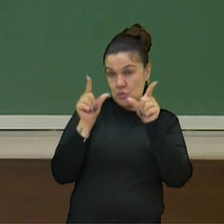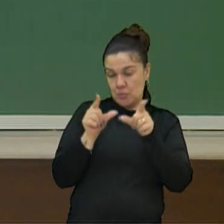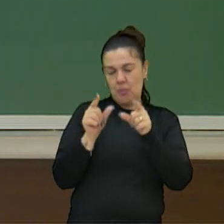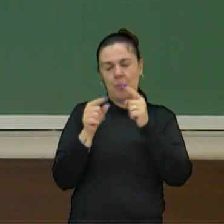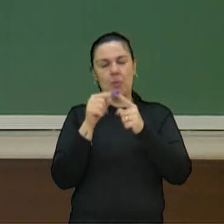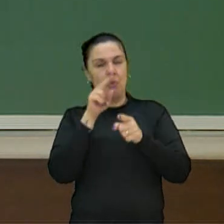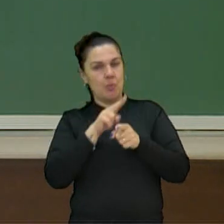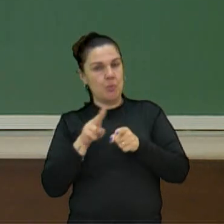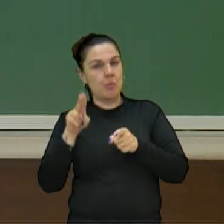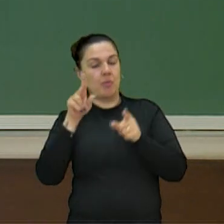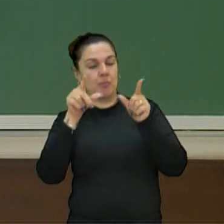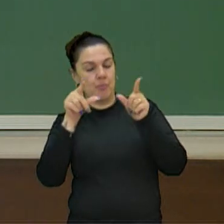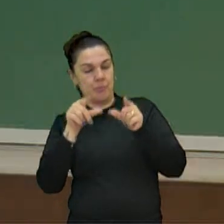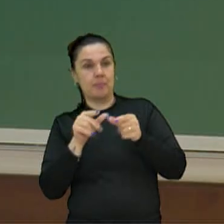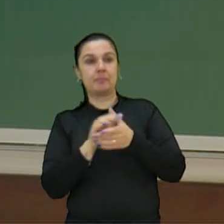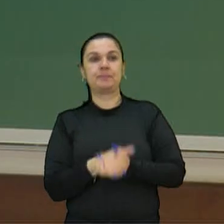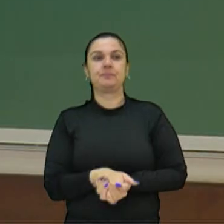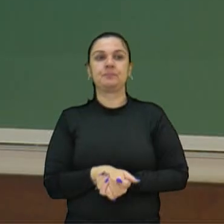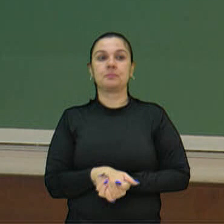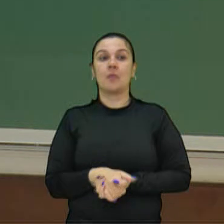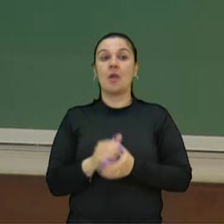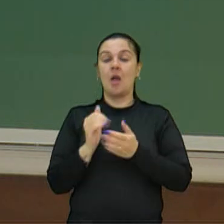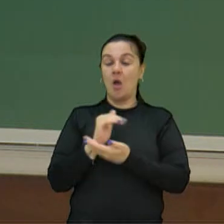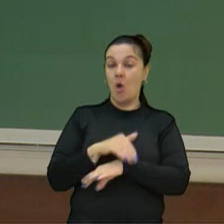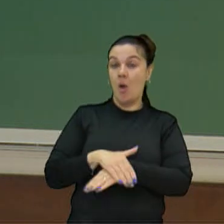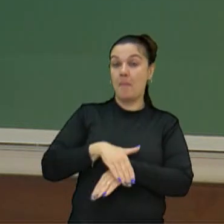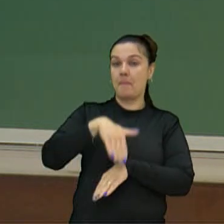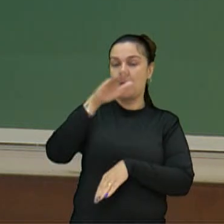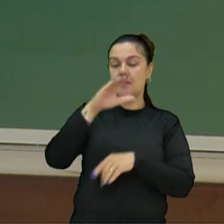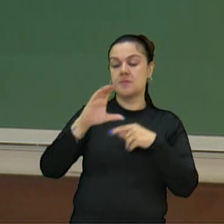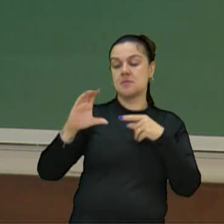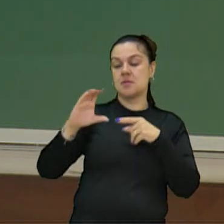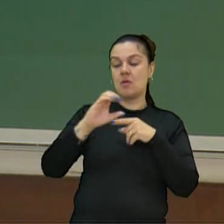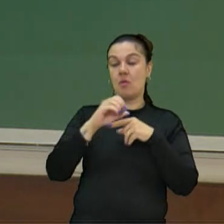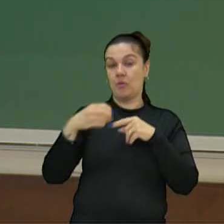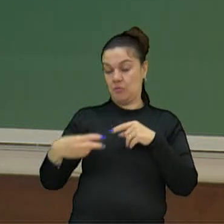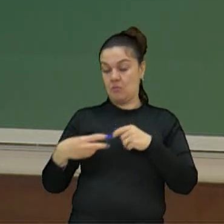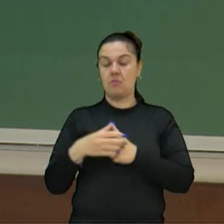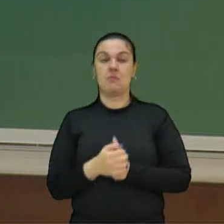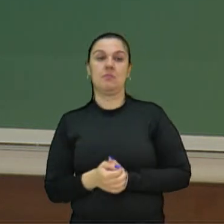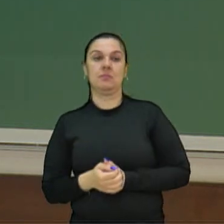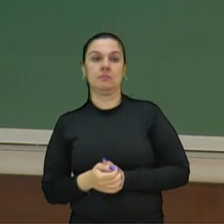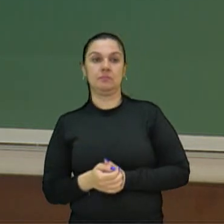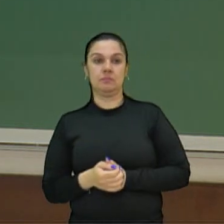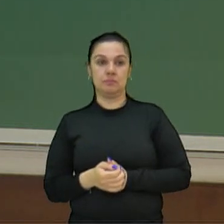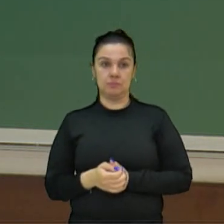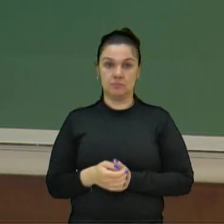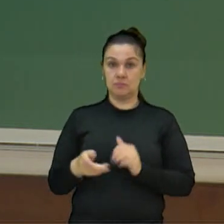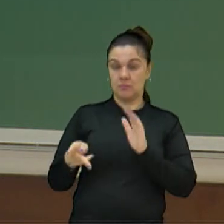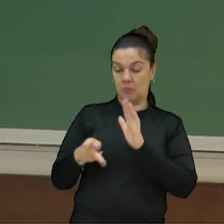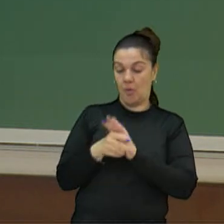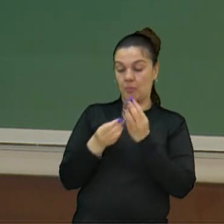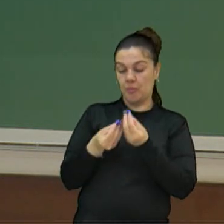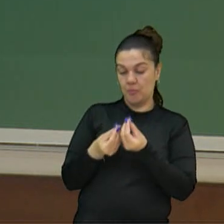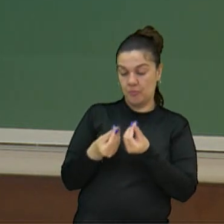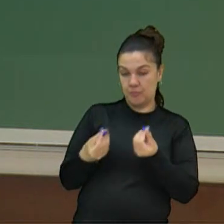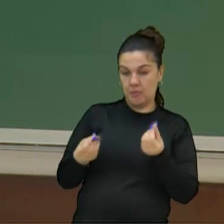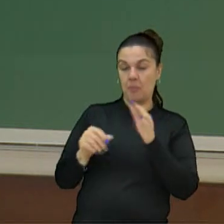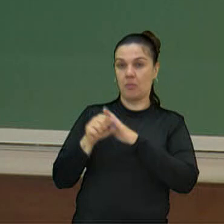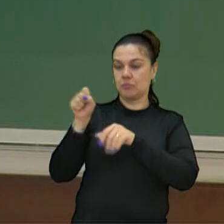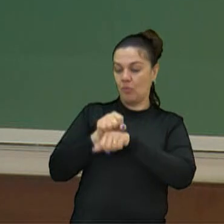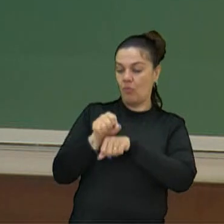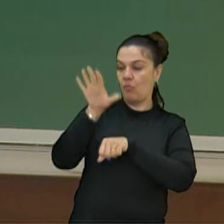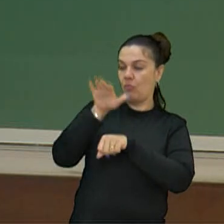estava utilizando para fazer a fermentação. Aumentou a quantidade de CO2 na atmosfera, porque a fermentação alcoólica, ela